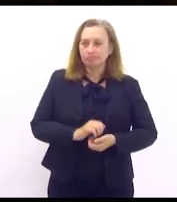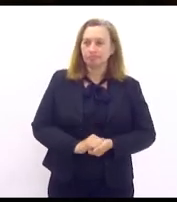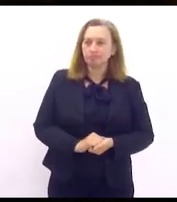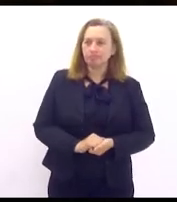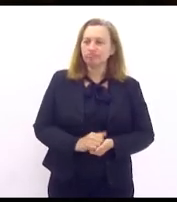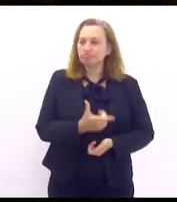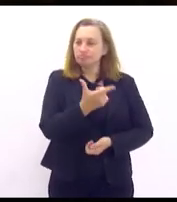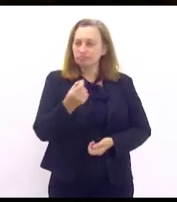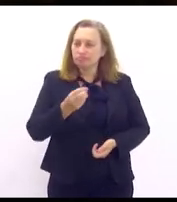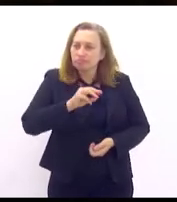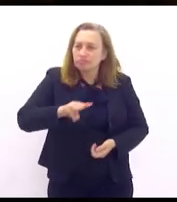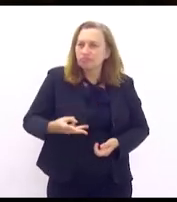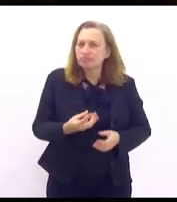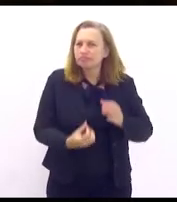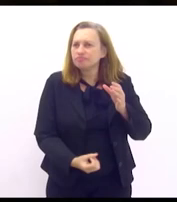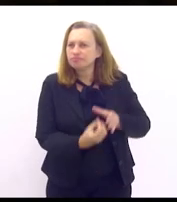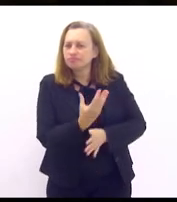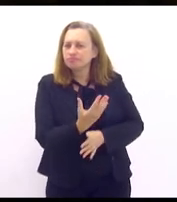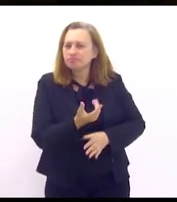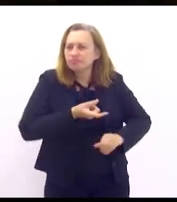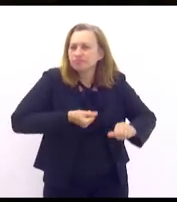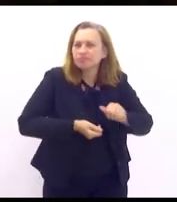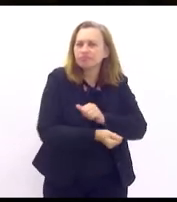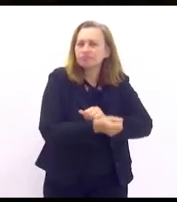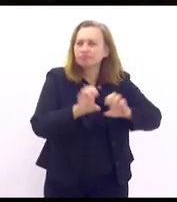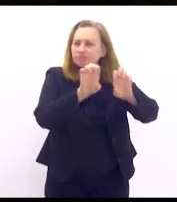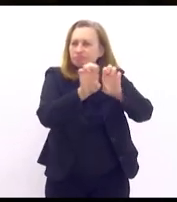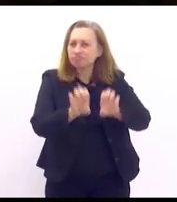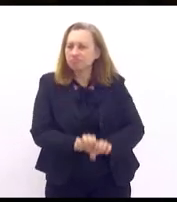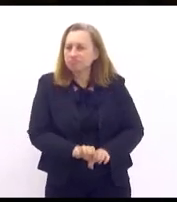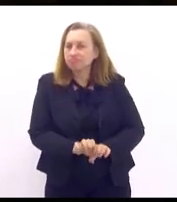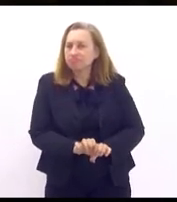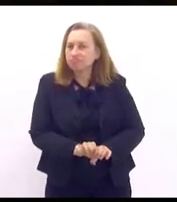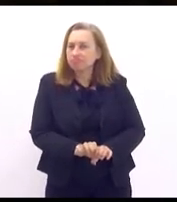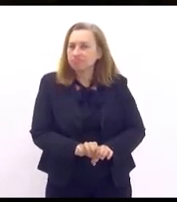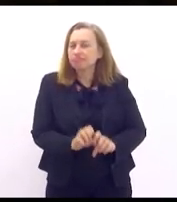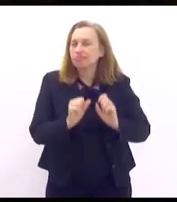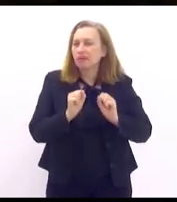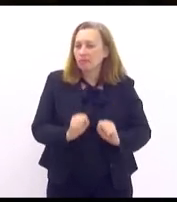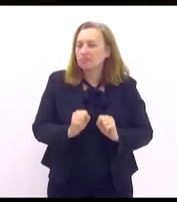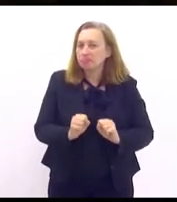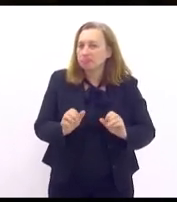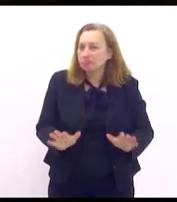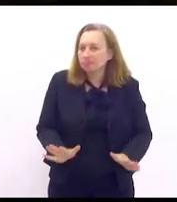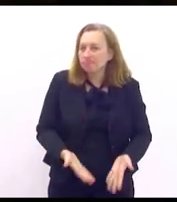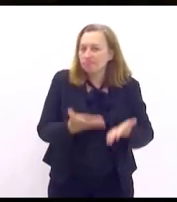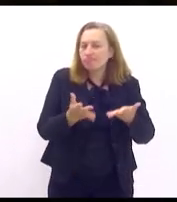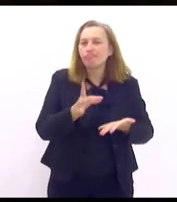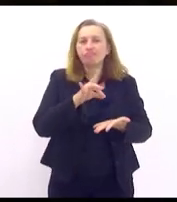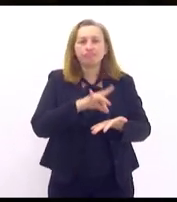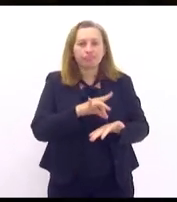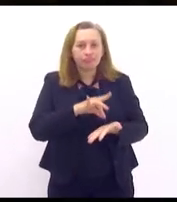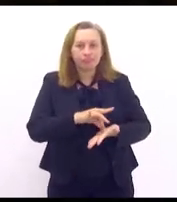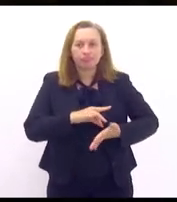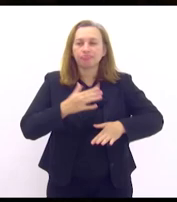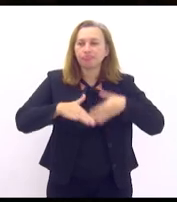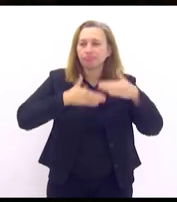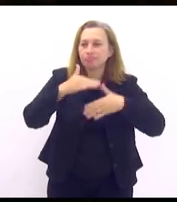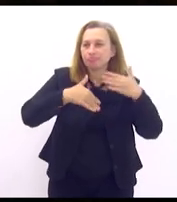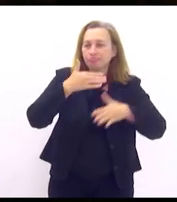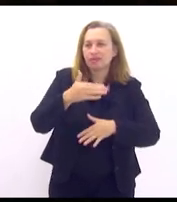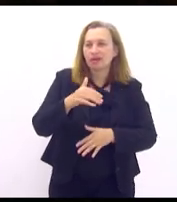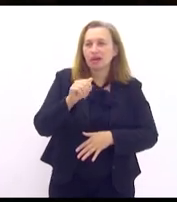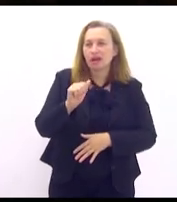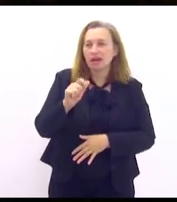para criar esse ambiente e investimento de infraestrutura, para poder incentivar realmente o fomento. A